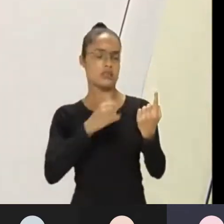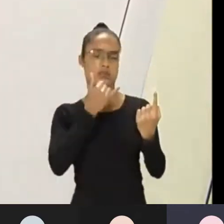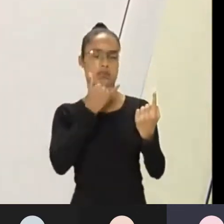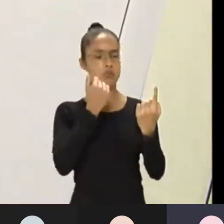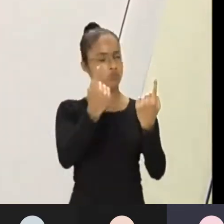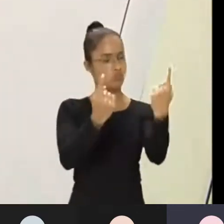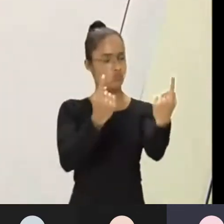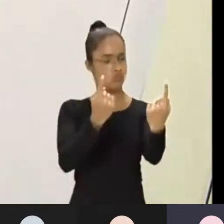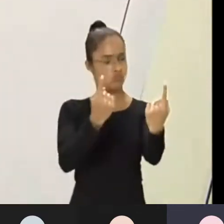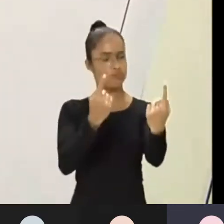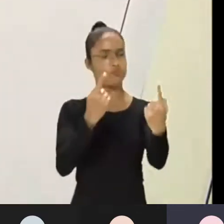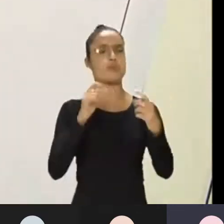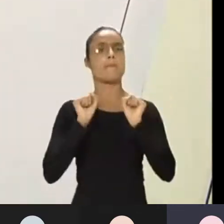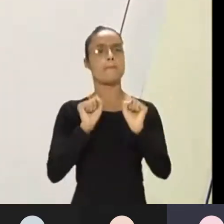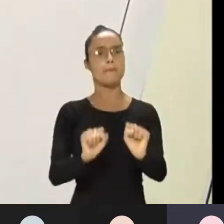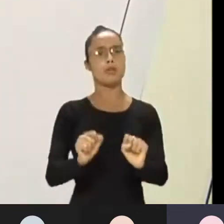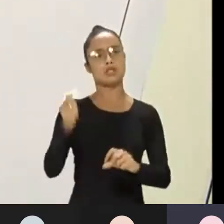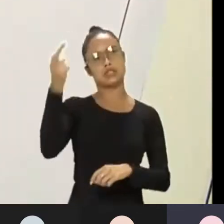tirar a medida